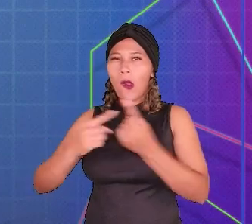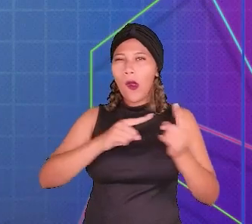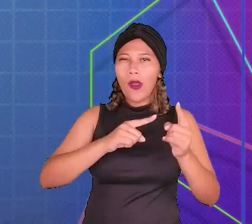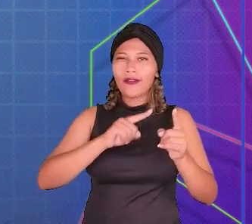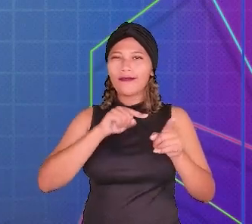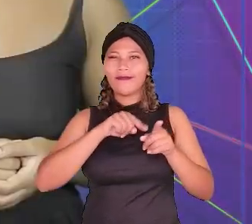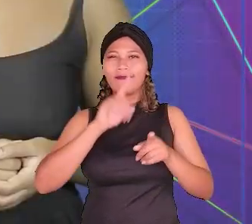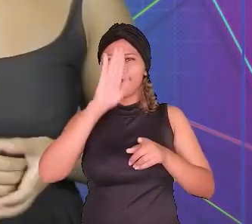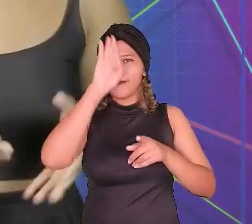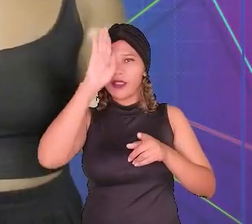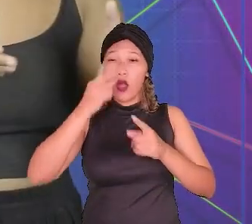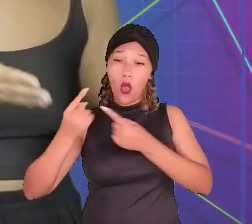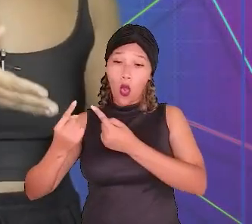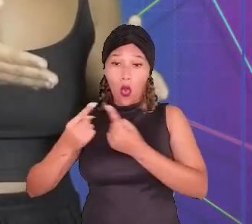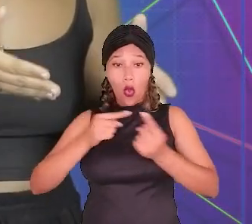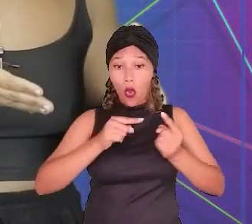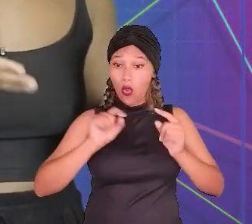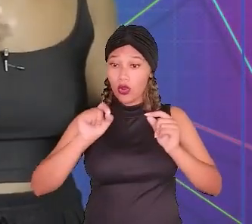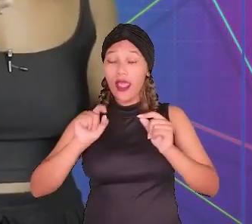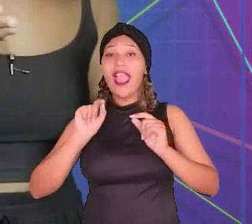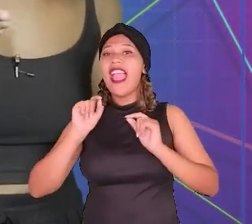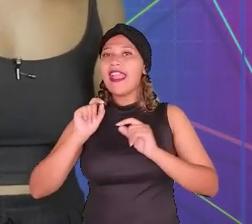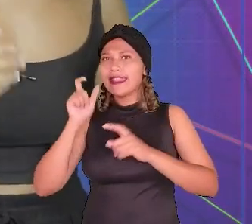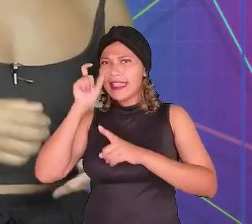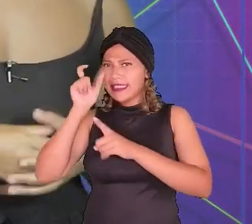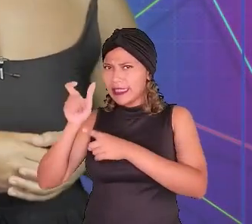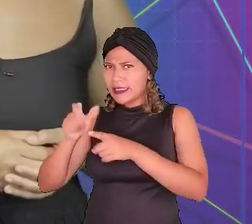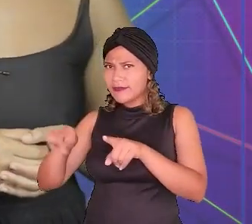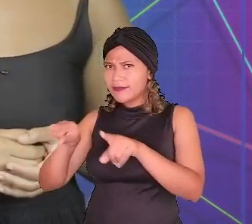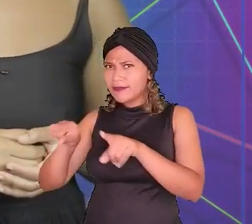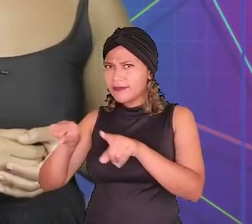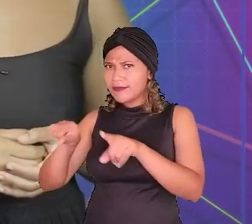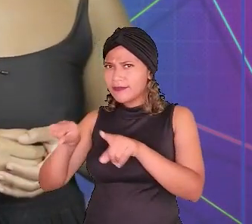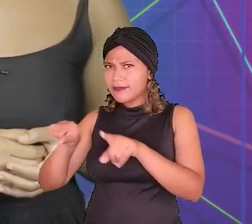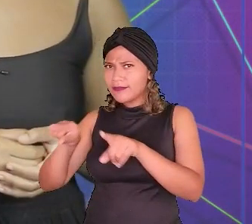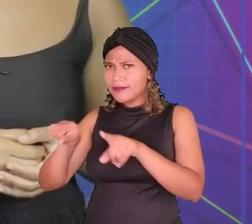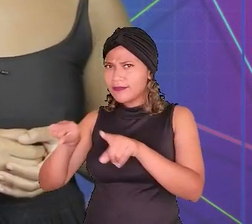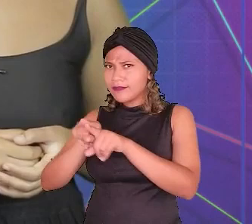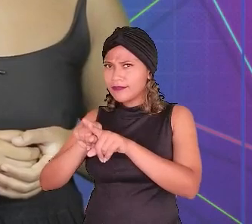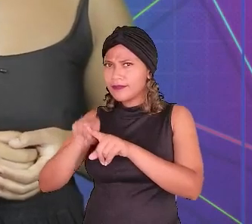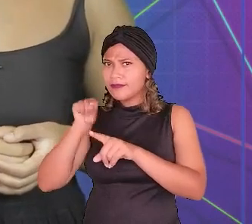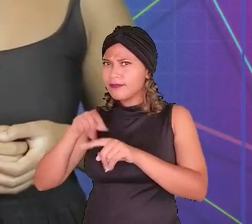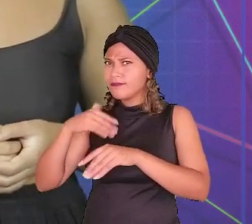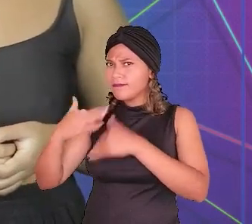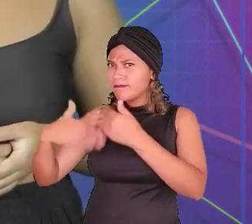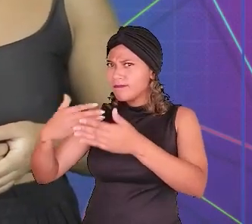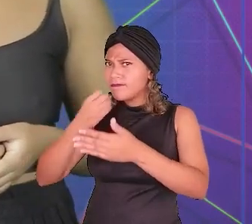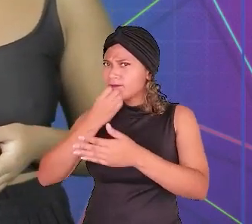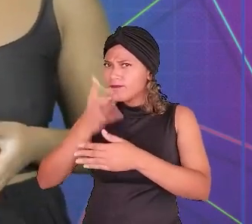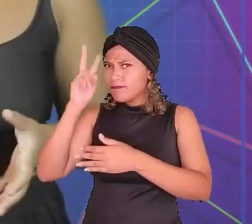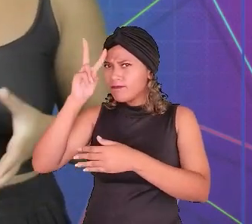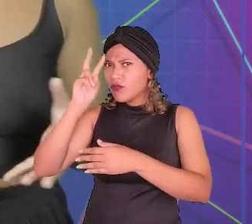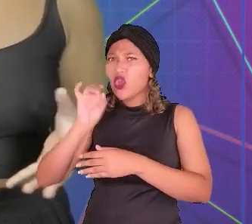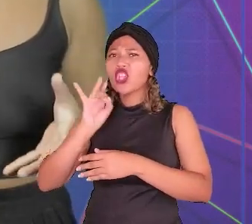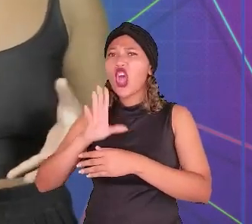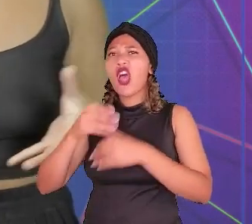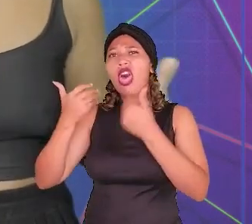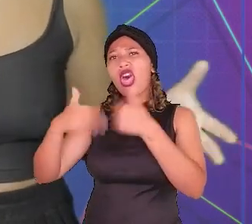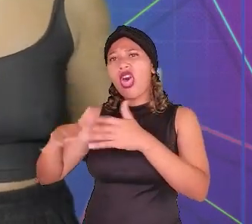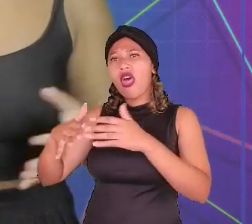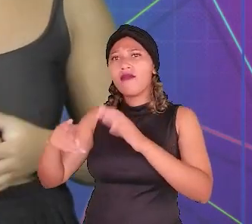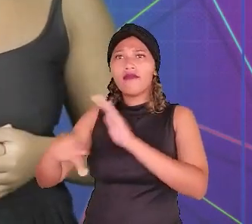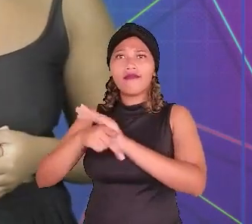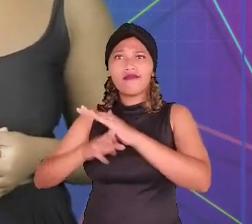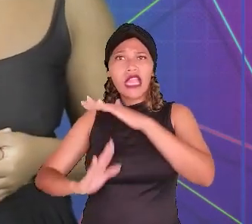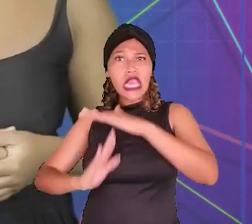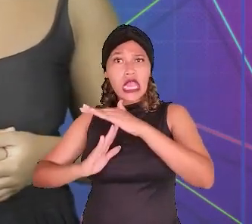seu protagonista. A oposição ao seu personagem é interessante? Quadro com itens citados pela professora. Ela está bem desenvolvida, não sendo apenas algo a ser